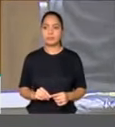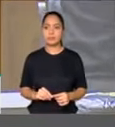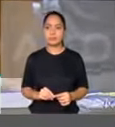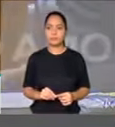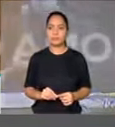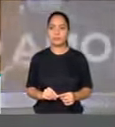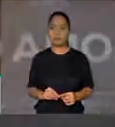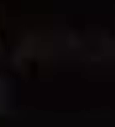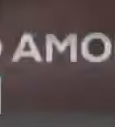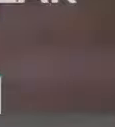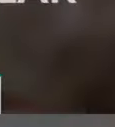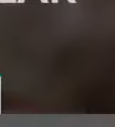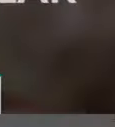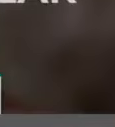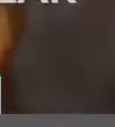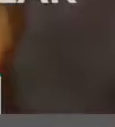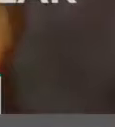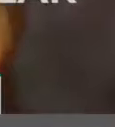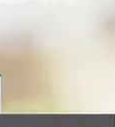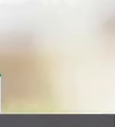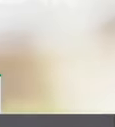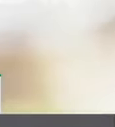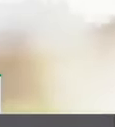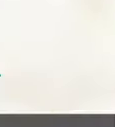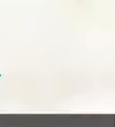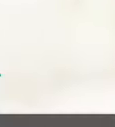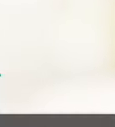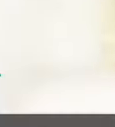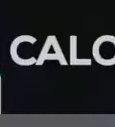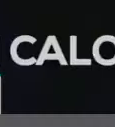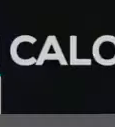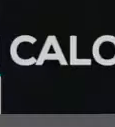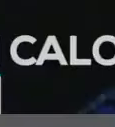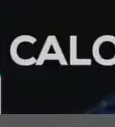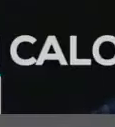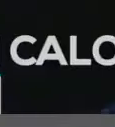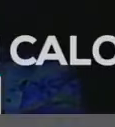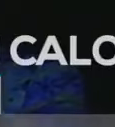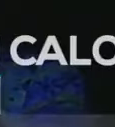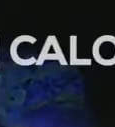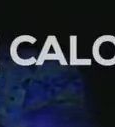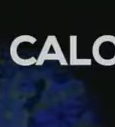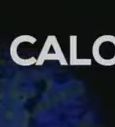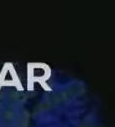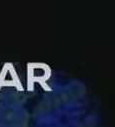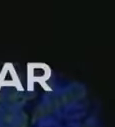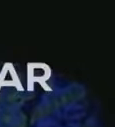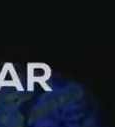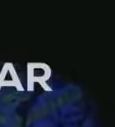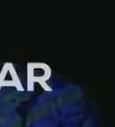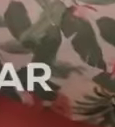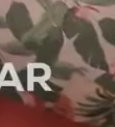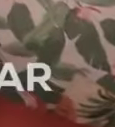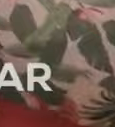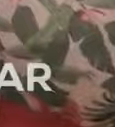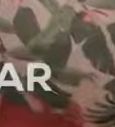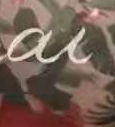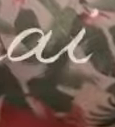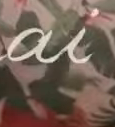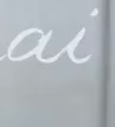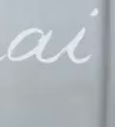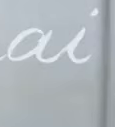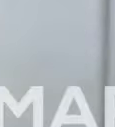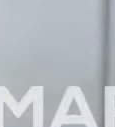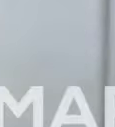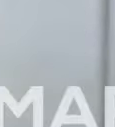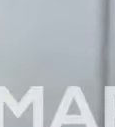Quem já cantou amor não pode se calar, pois coração com calor nunca vai parar,